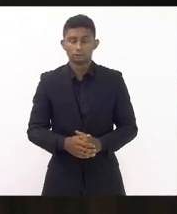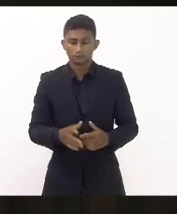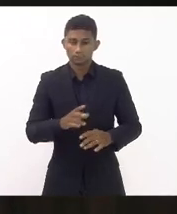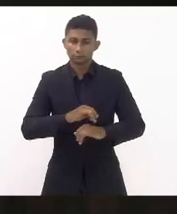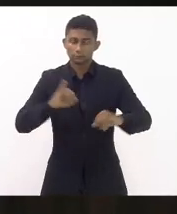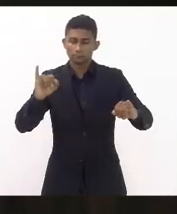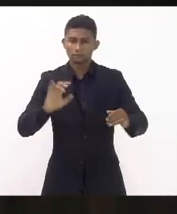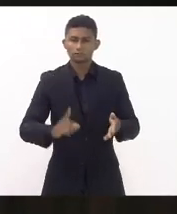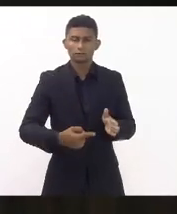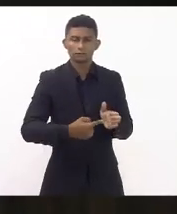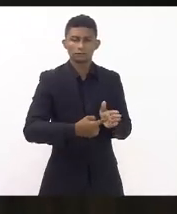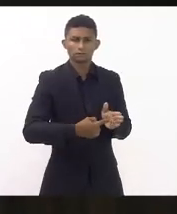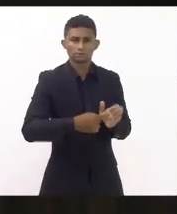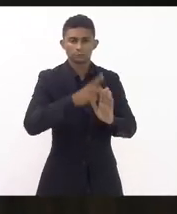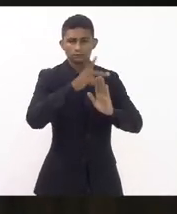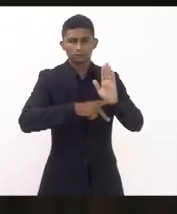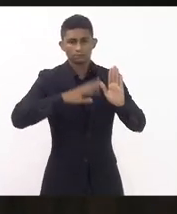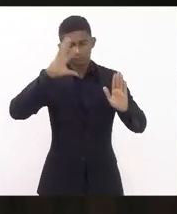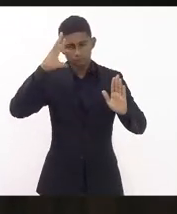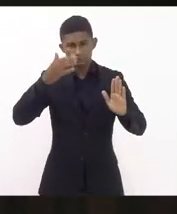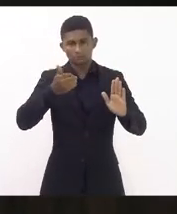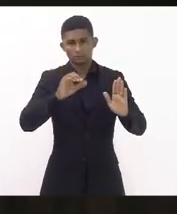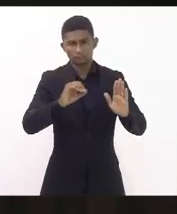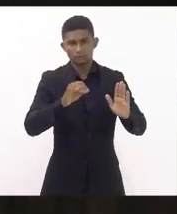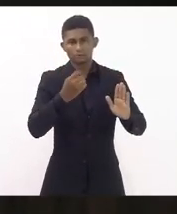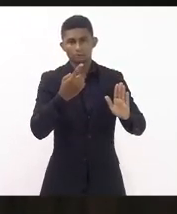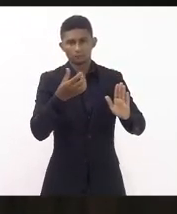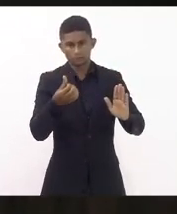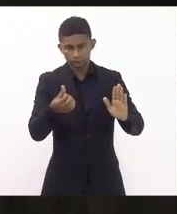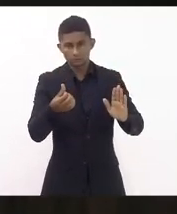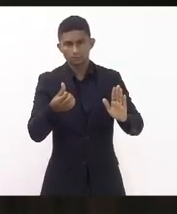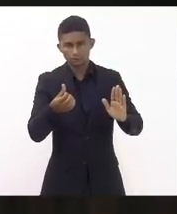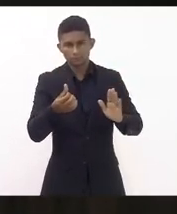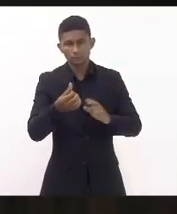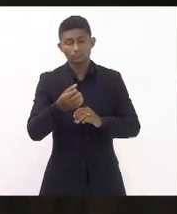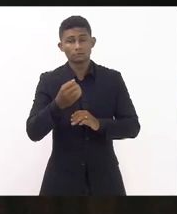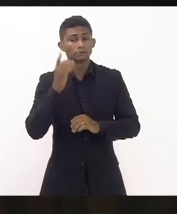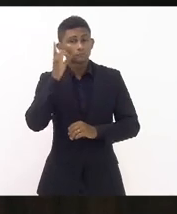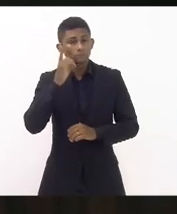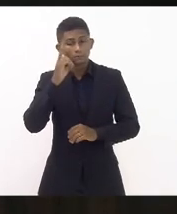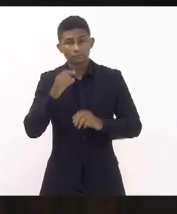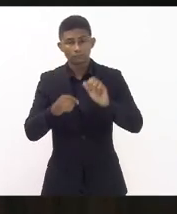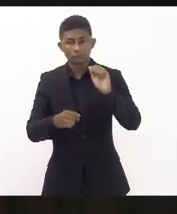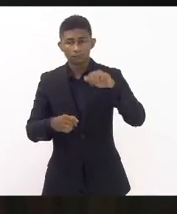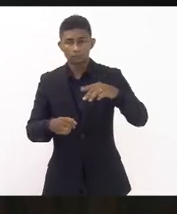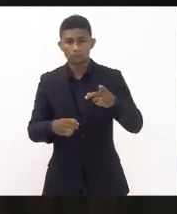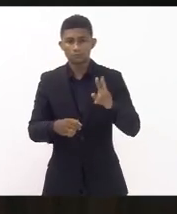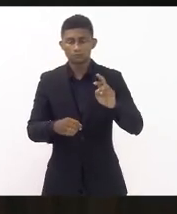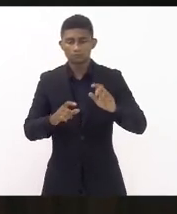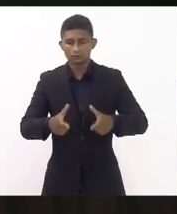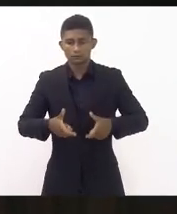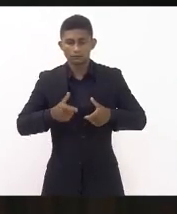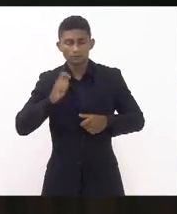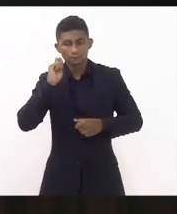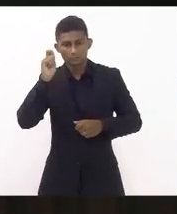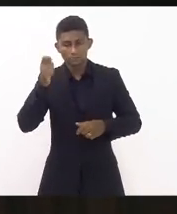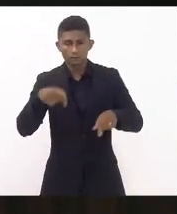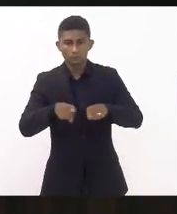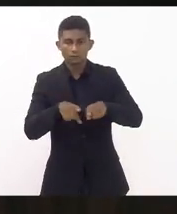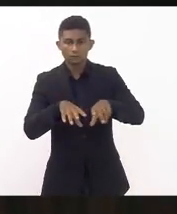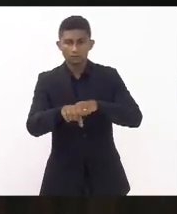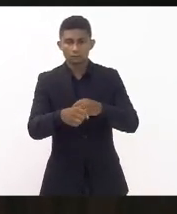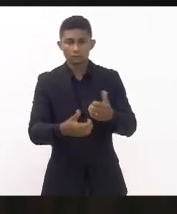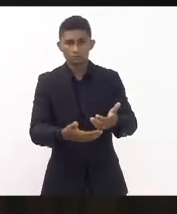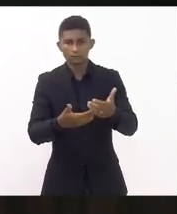Anuncio o projeto de resolução número 1016/2022, de autoria do deputado André Ciliano, concede a medalha Tiradentes e seu respectivo diploma ao